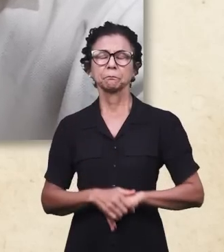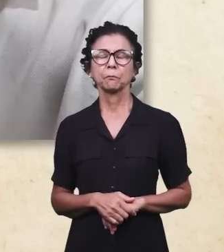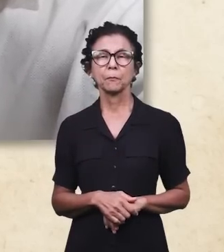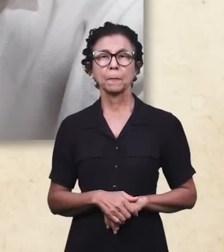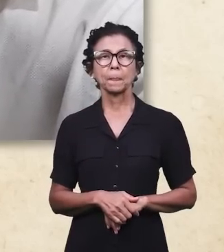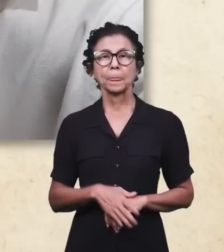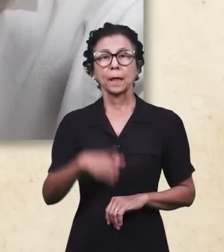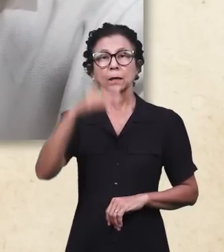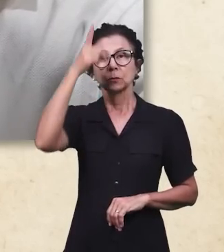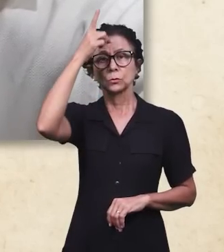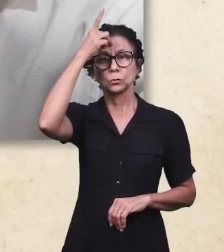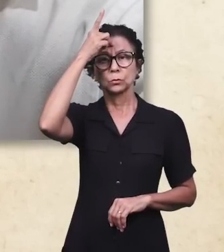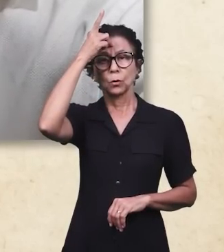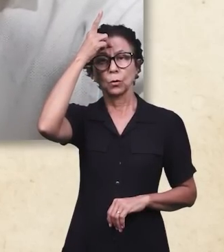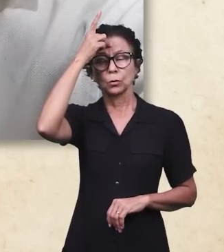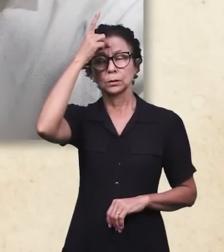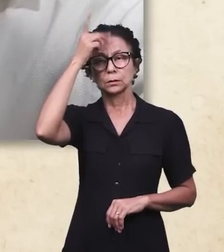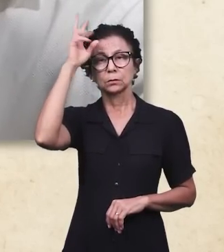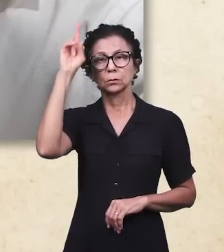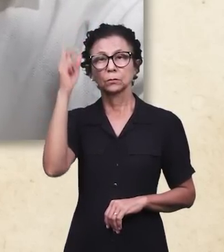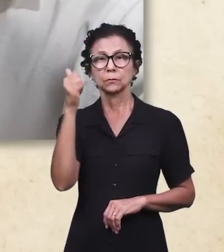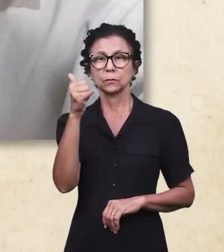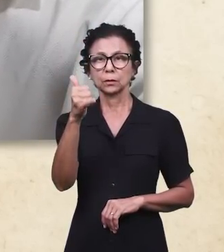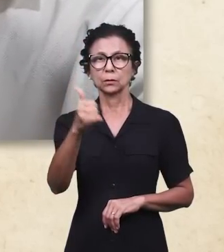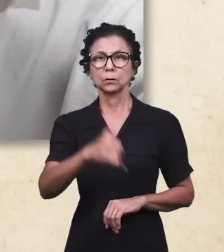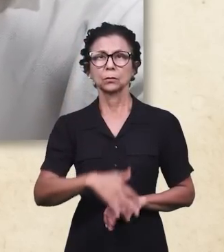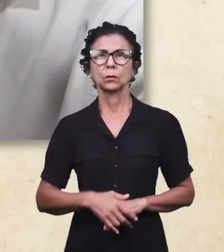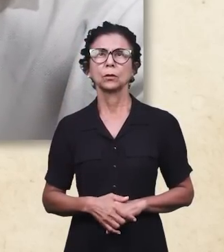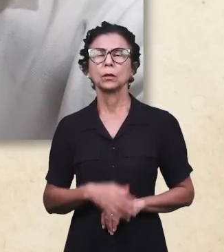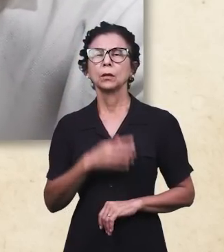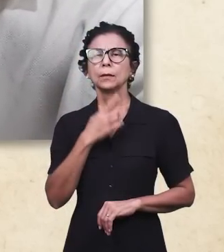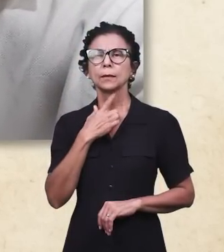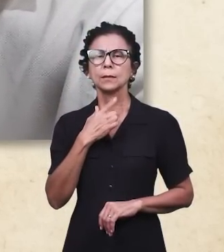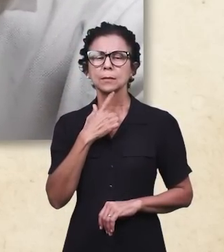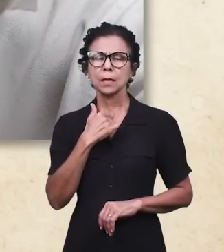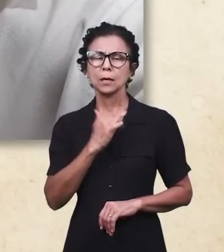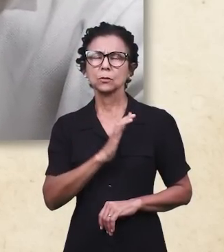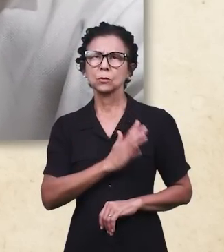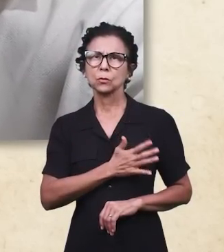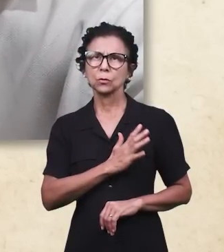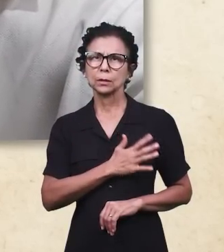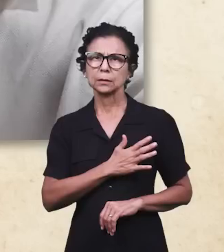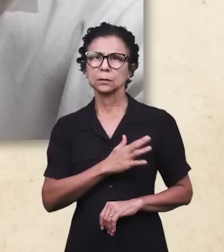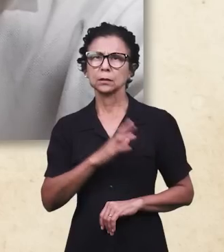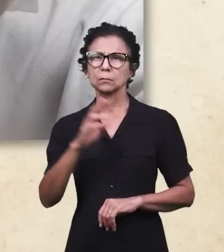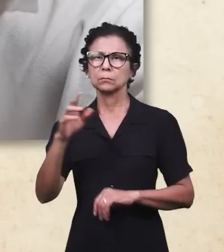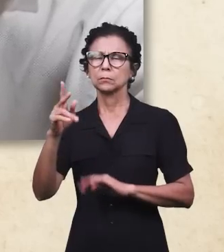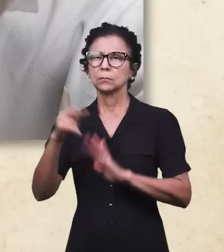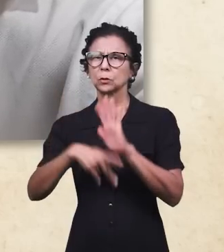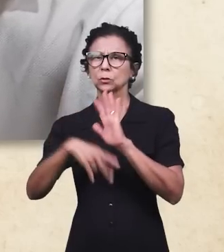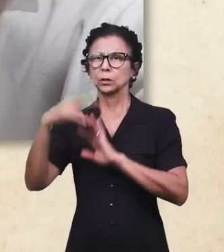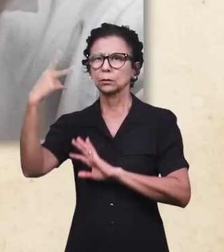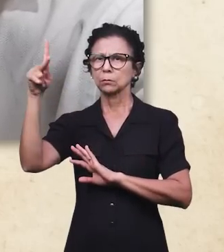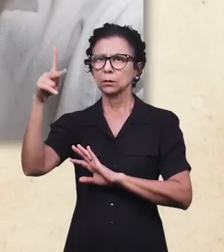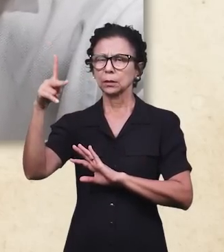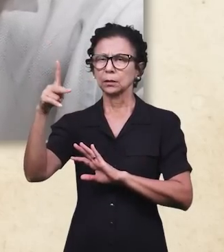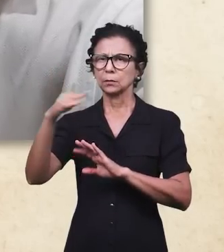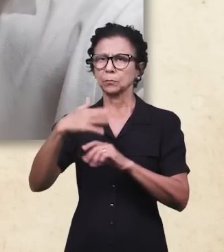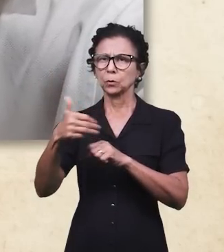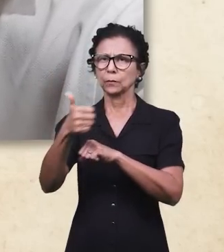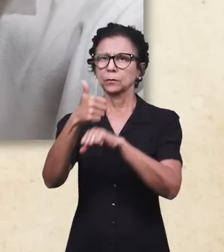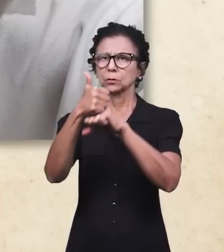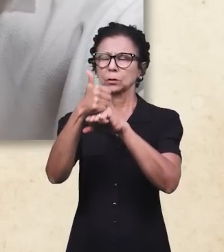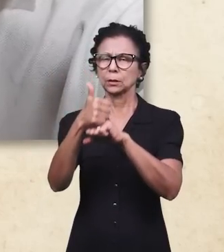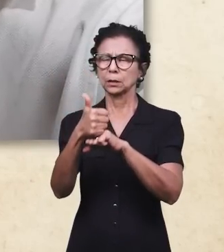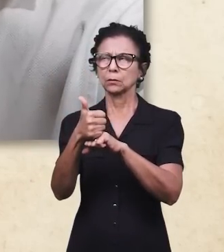através dos dons espirituais que aquele desejo que estava no meu coração era o projeto dele para a minha vida profissional, que ele estaria preparando